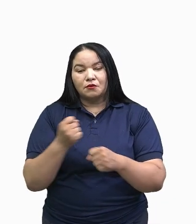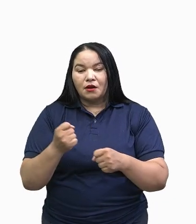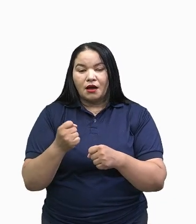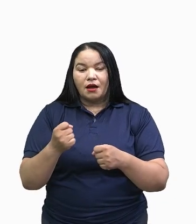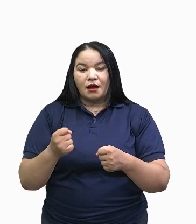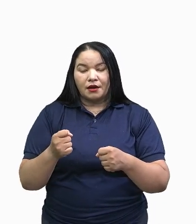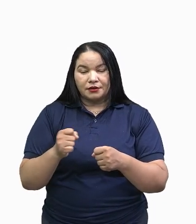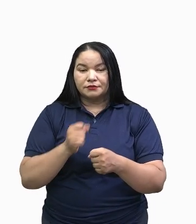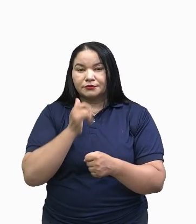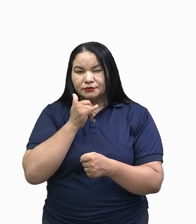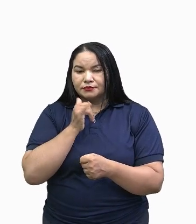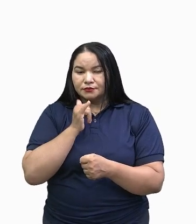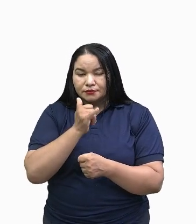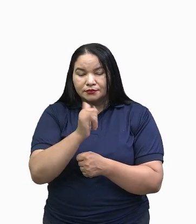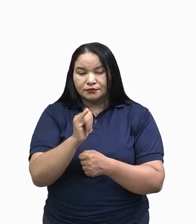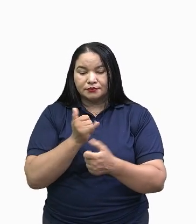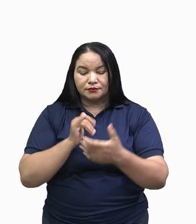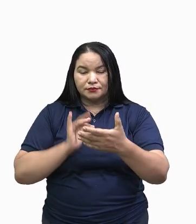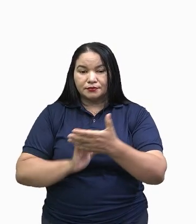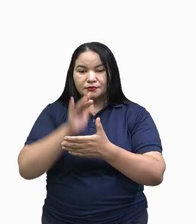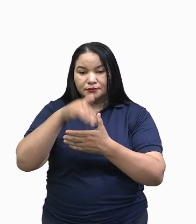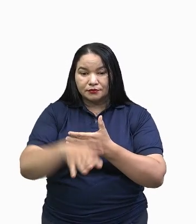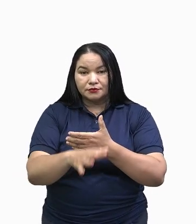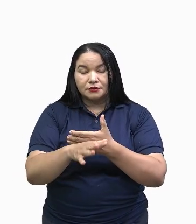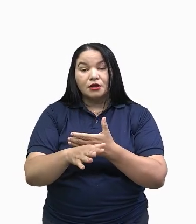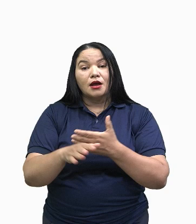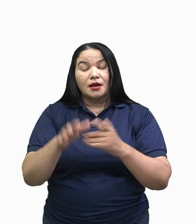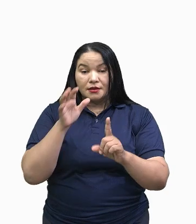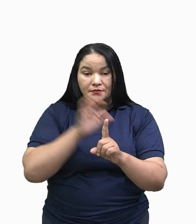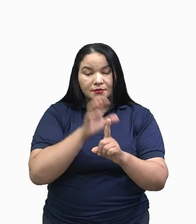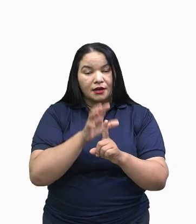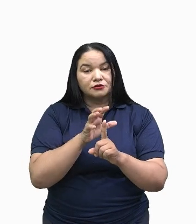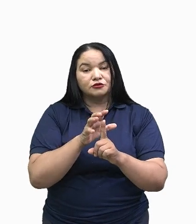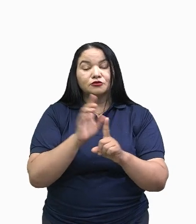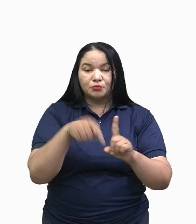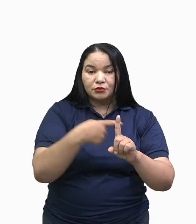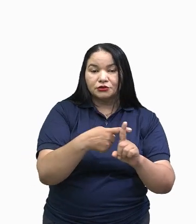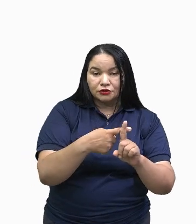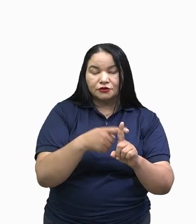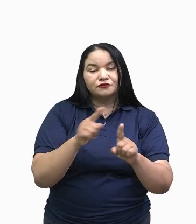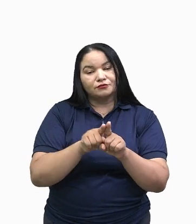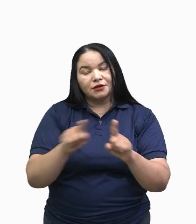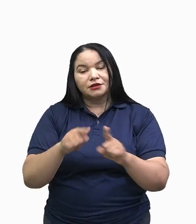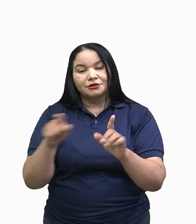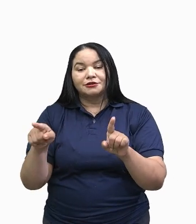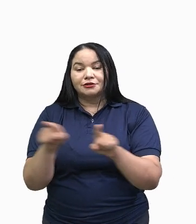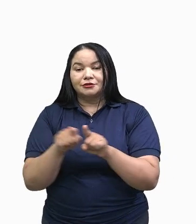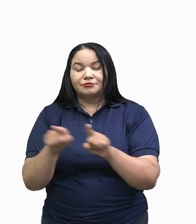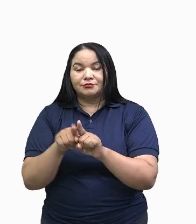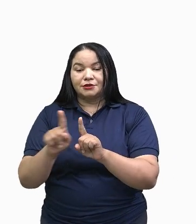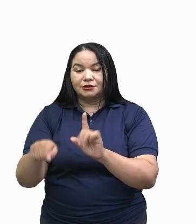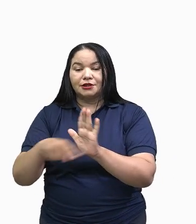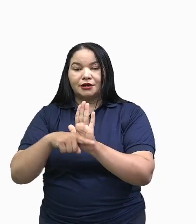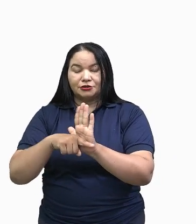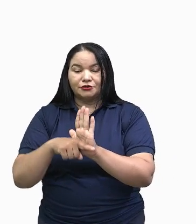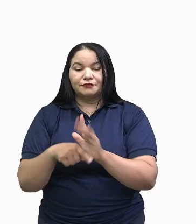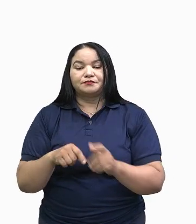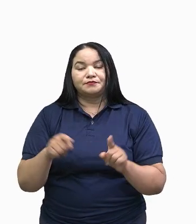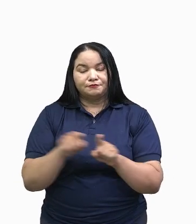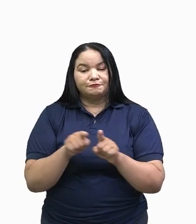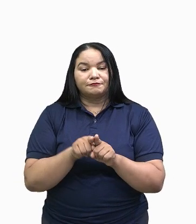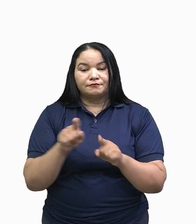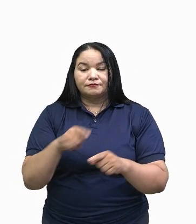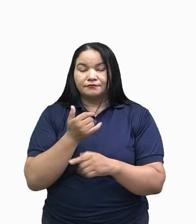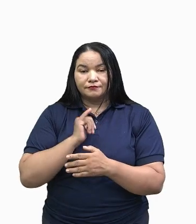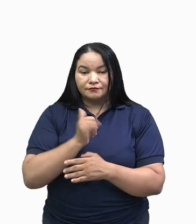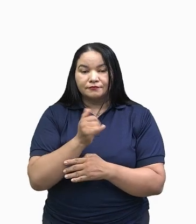causando muitos impactos negativos, positivos também, a gente não pode negar, né, a geração da energia elétrica na região,